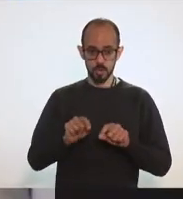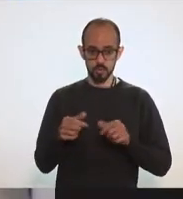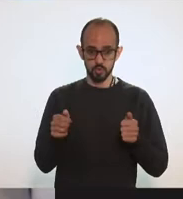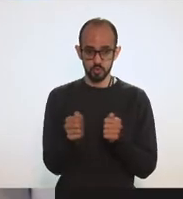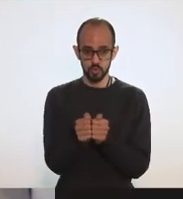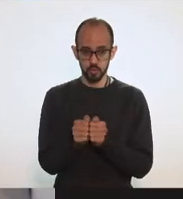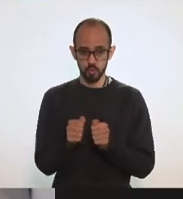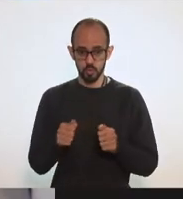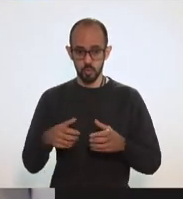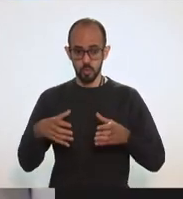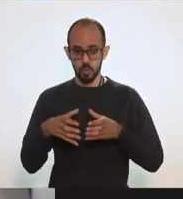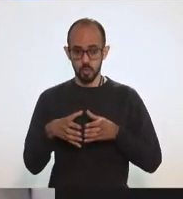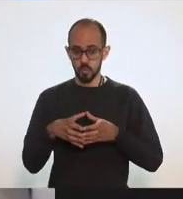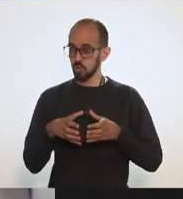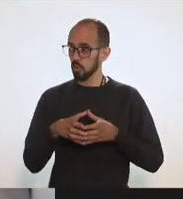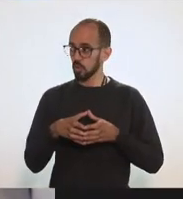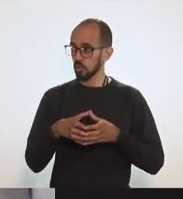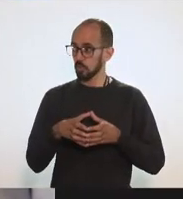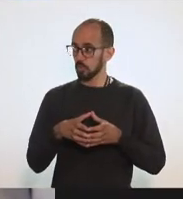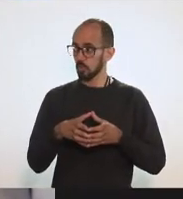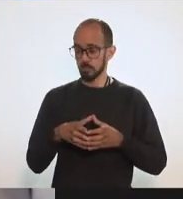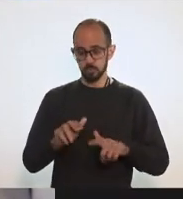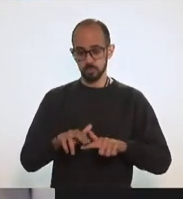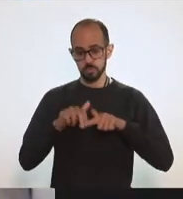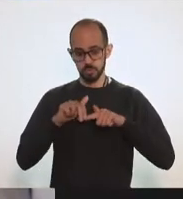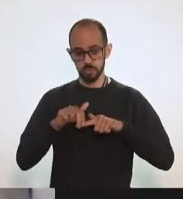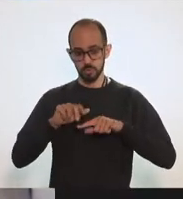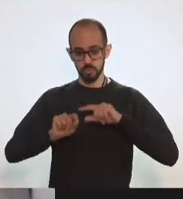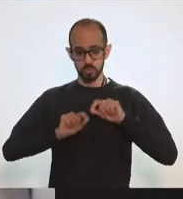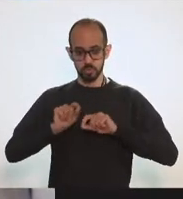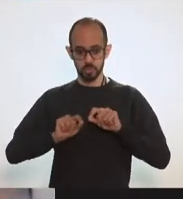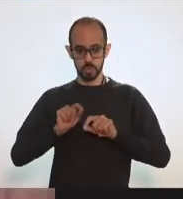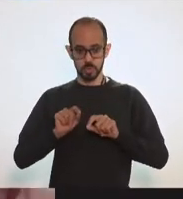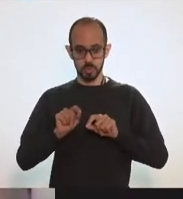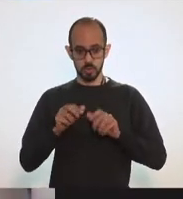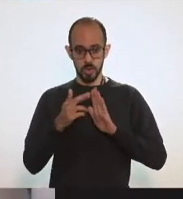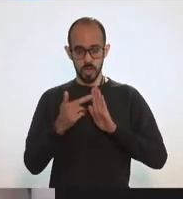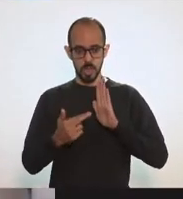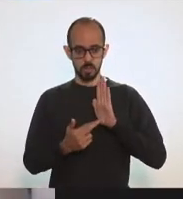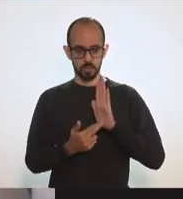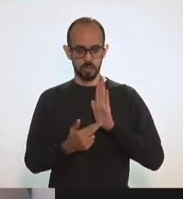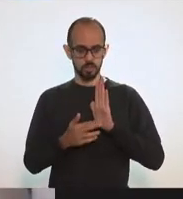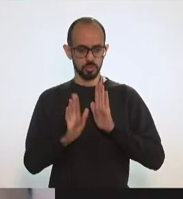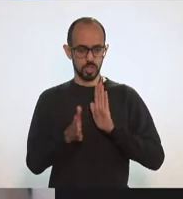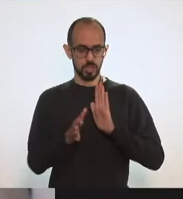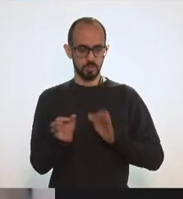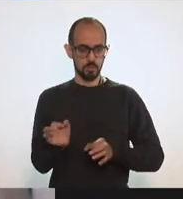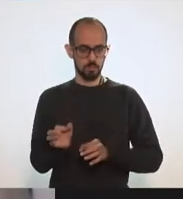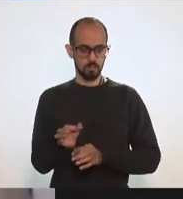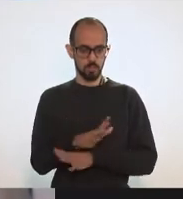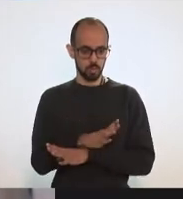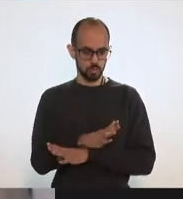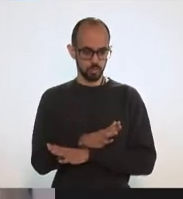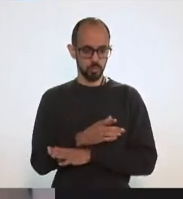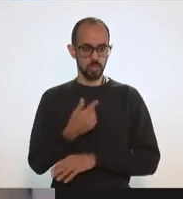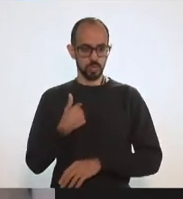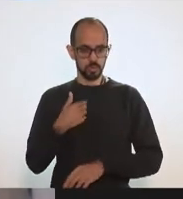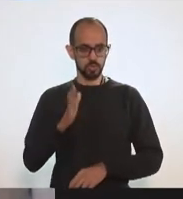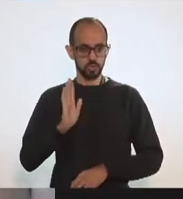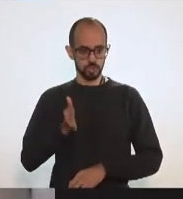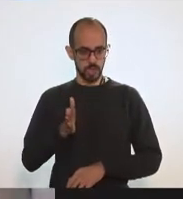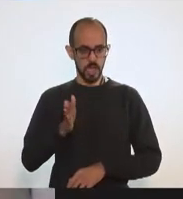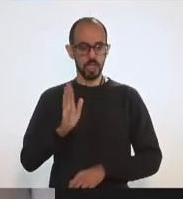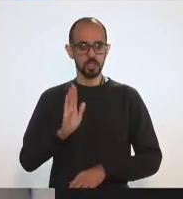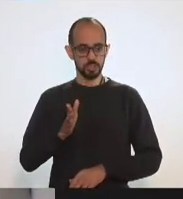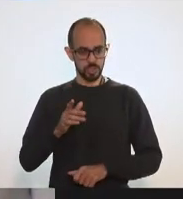assumisse a relatoria. Portanto, o relatório estava praticamente pronto, mas eu já vinha trabalhando anteriormente